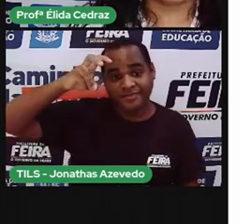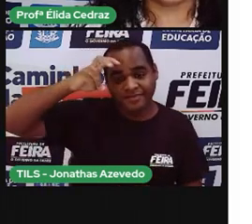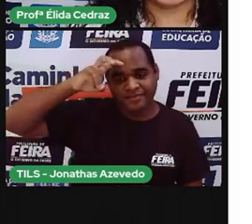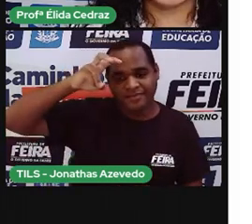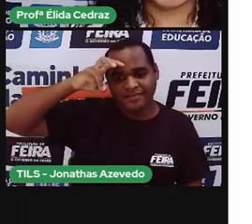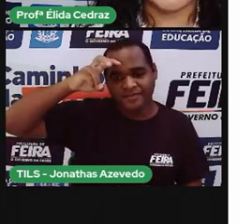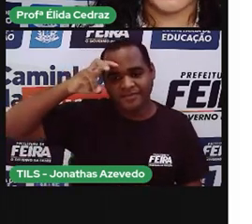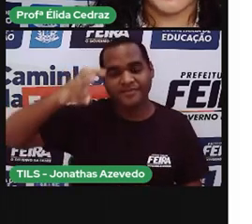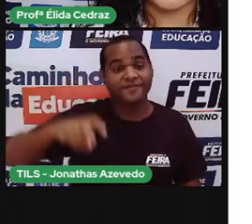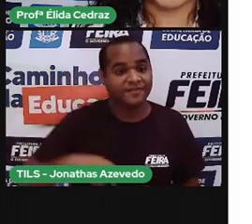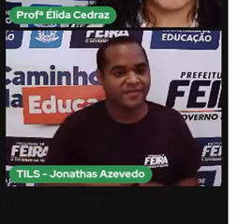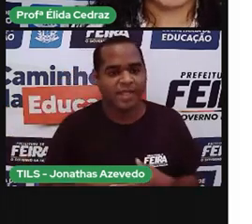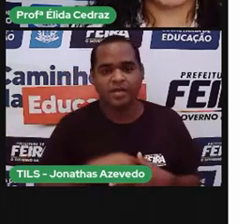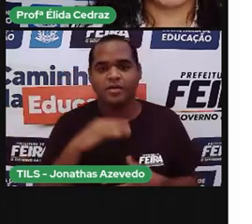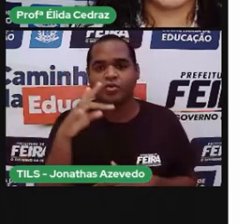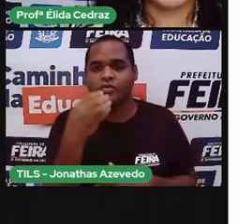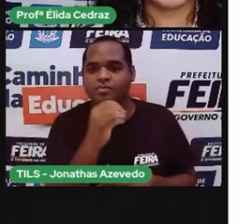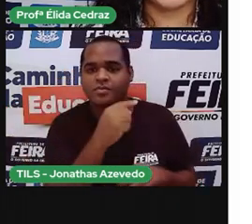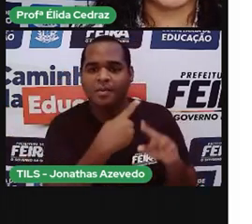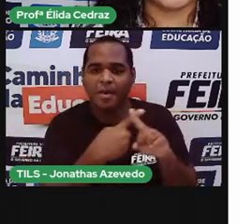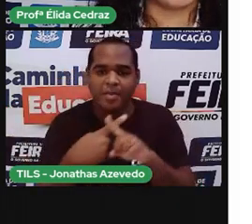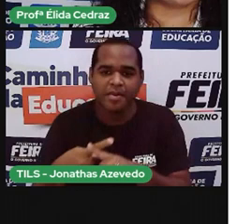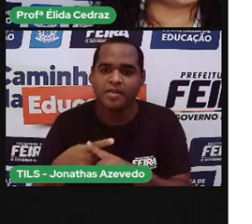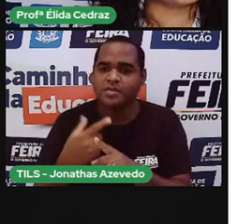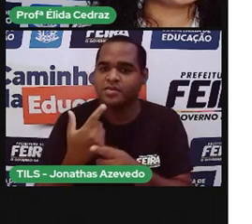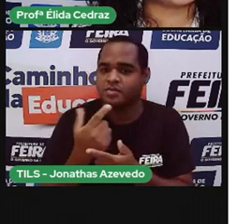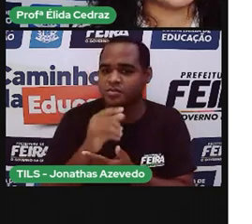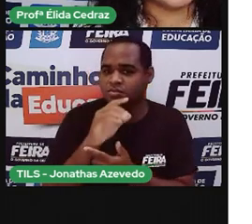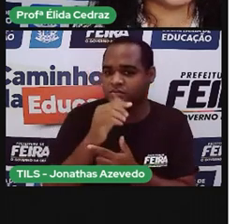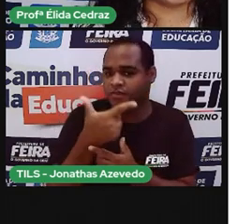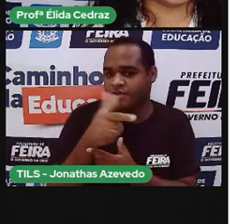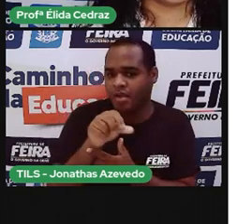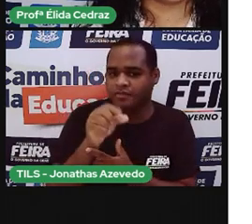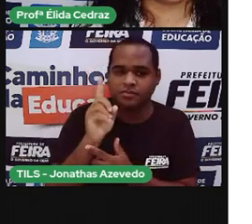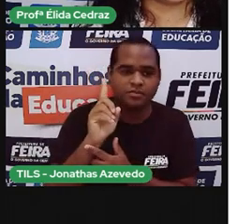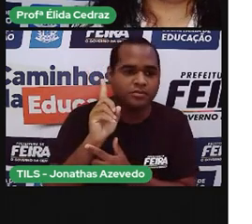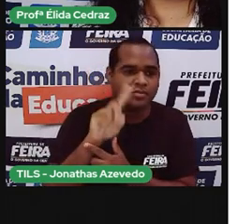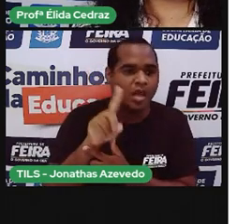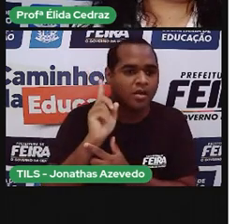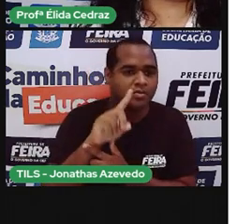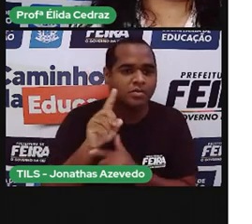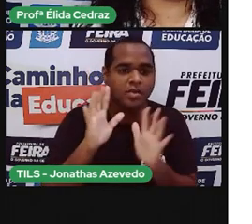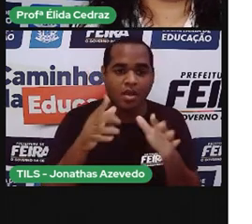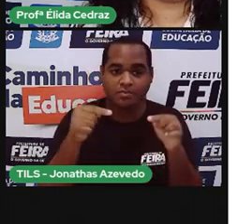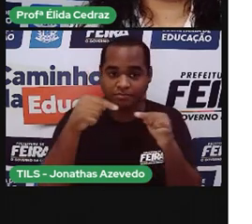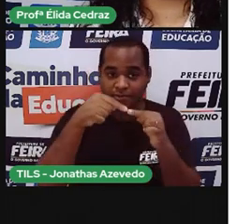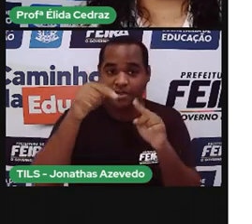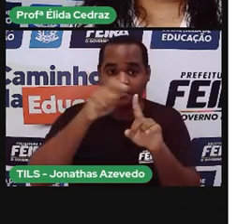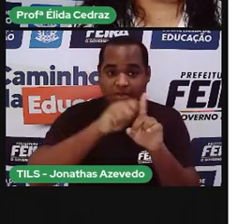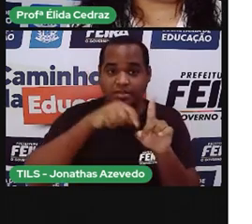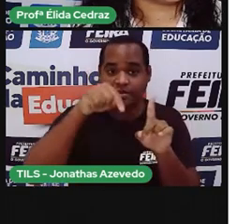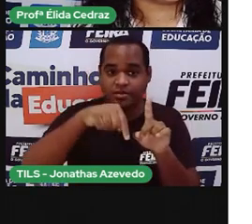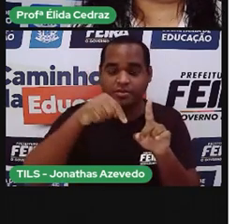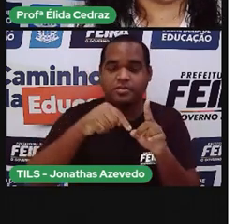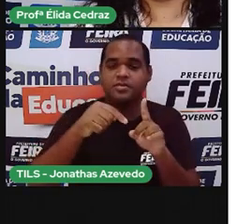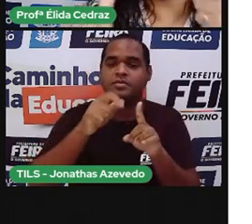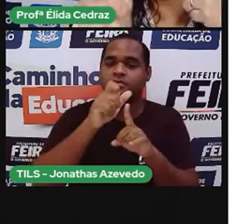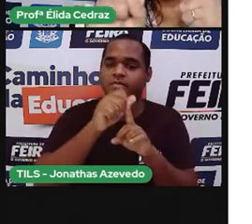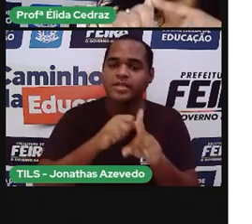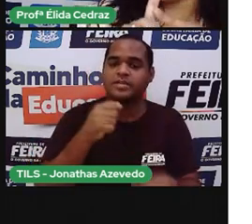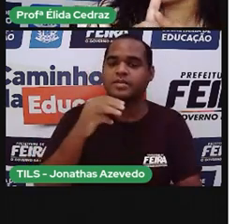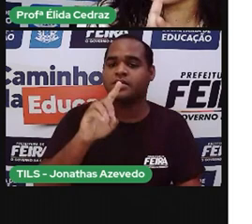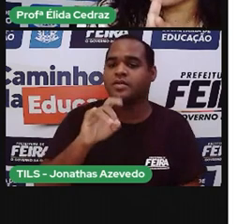quinta-feira. Vocês marcaram 29 dias desse mês. E olha só, o mês é de